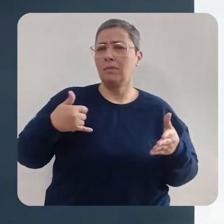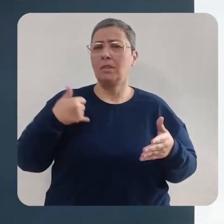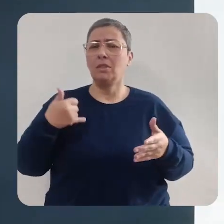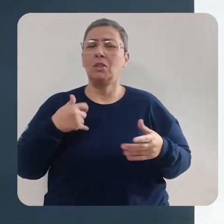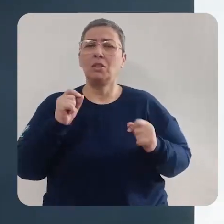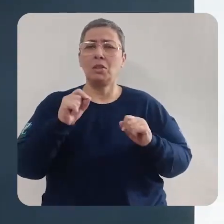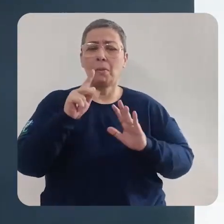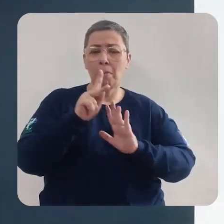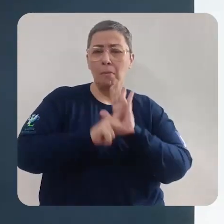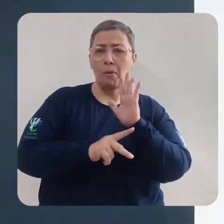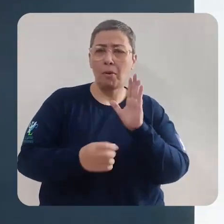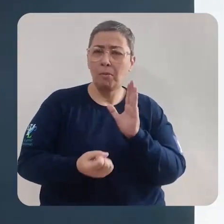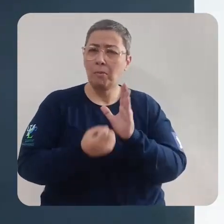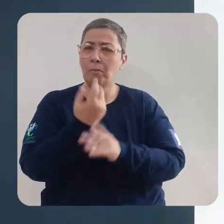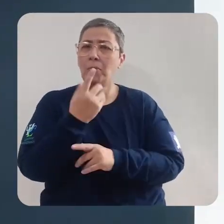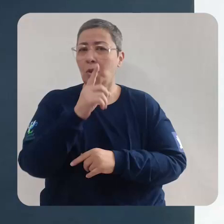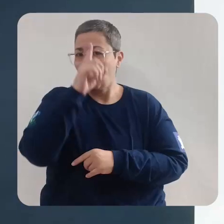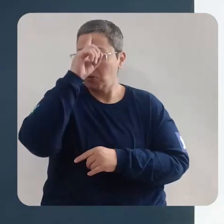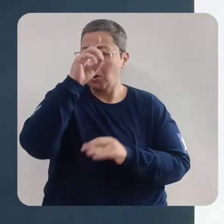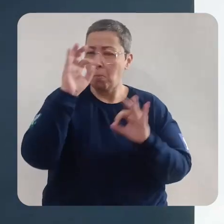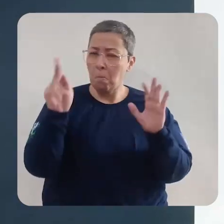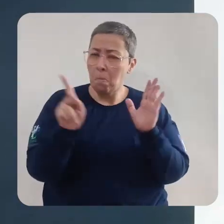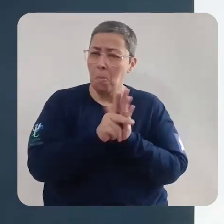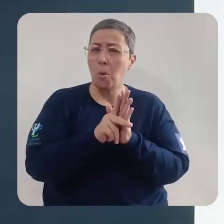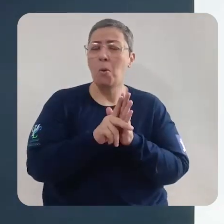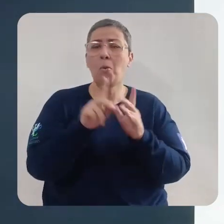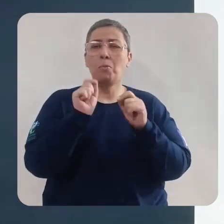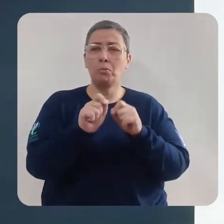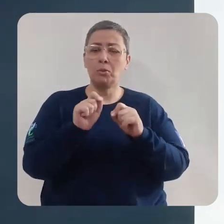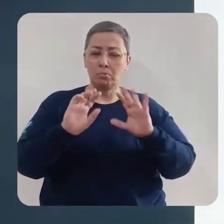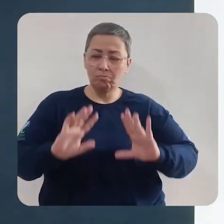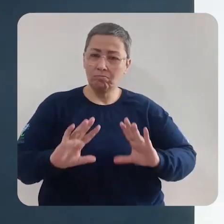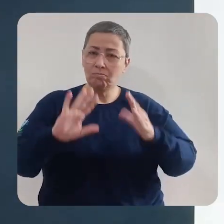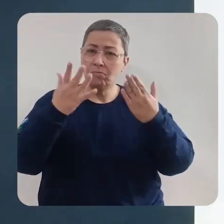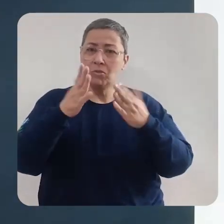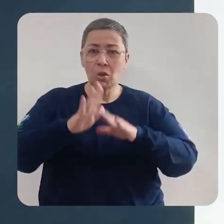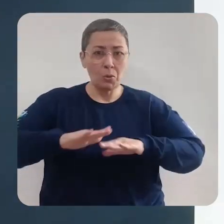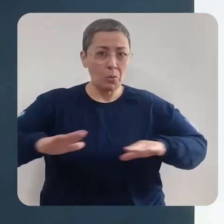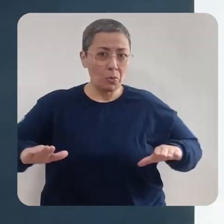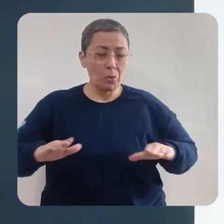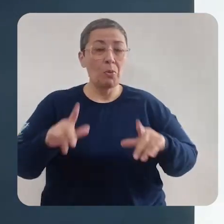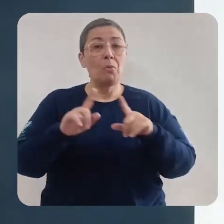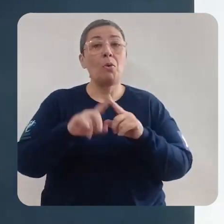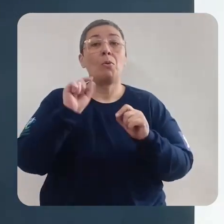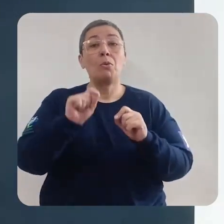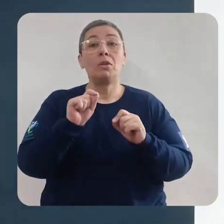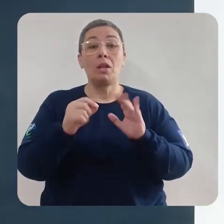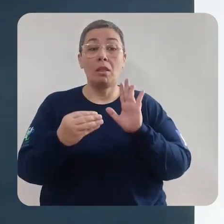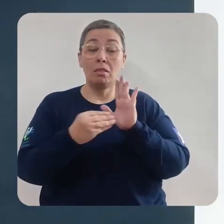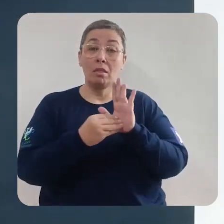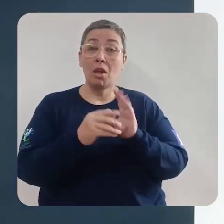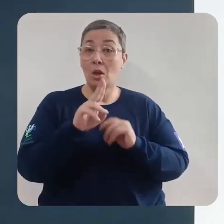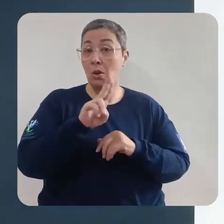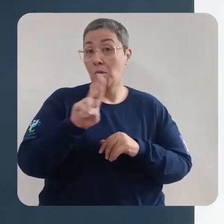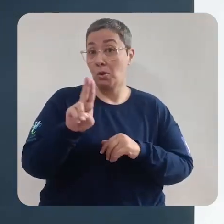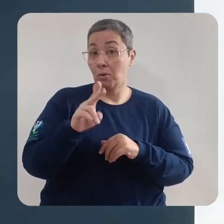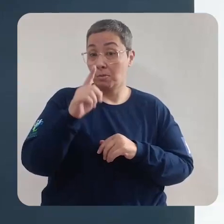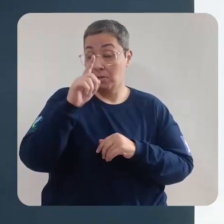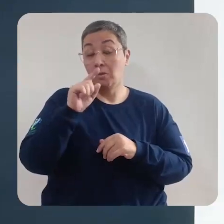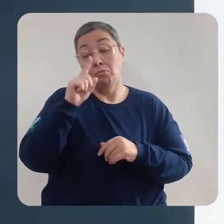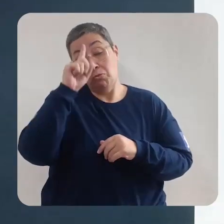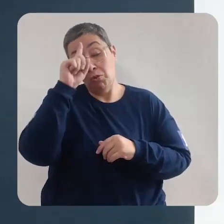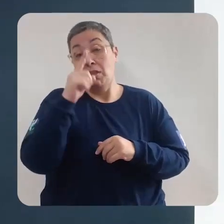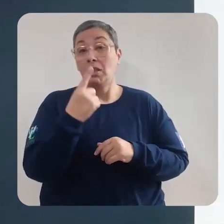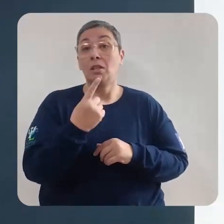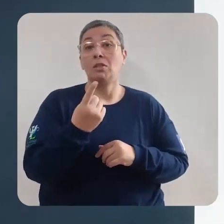e a infância. Então criaram um projeto para que tivesse um dia específico para celebrar as crianças e deram